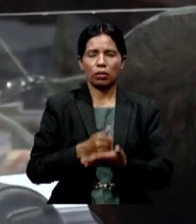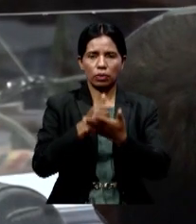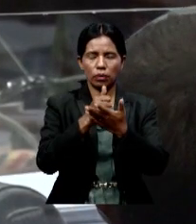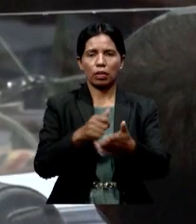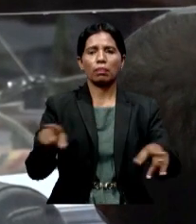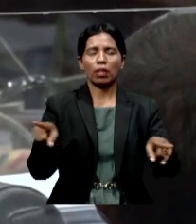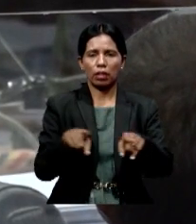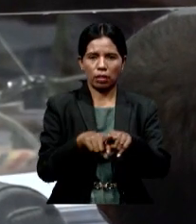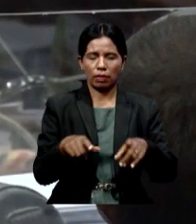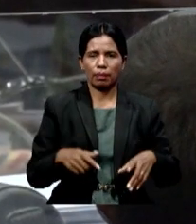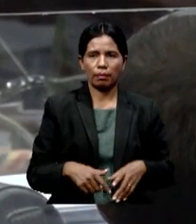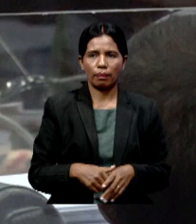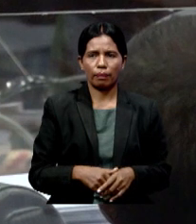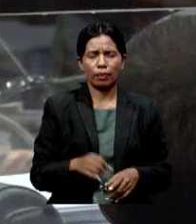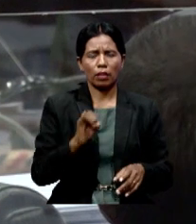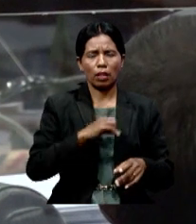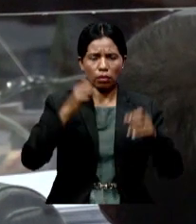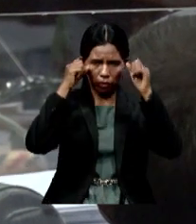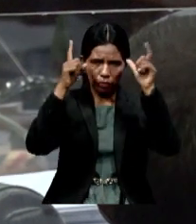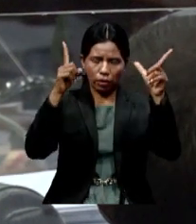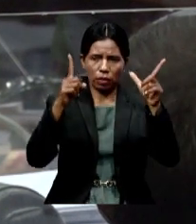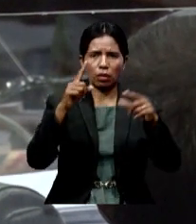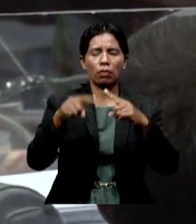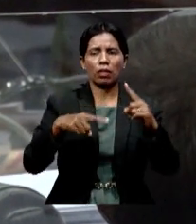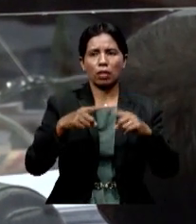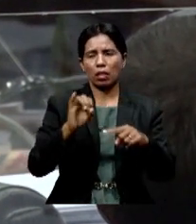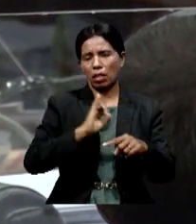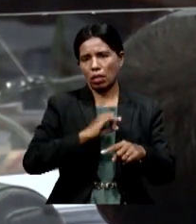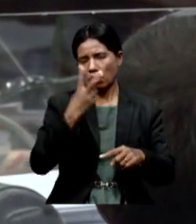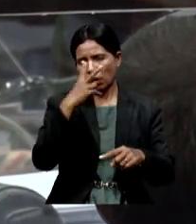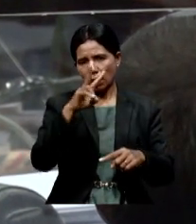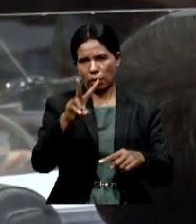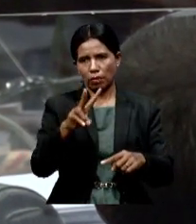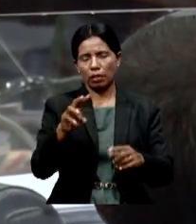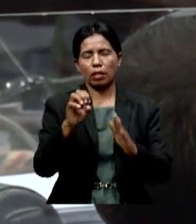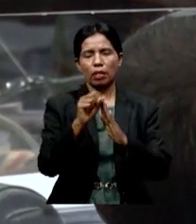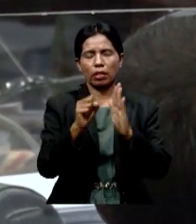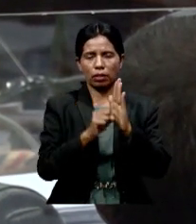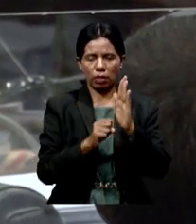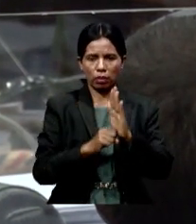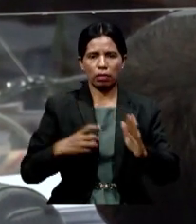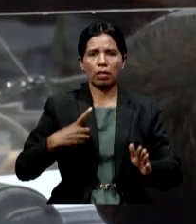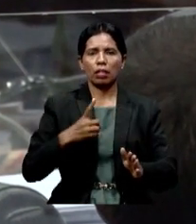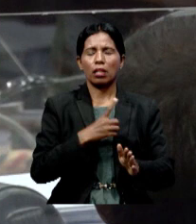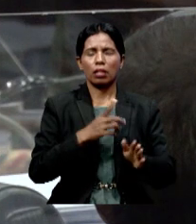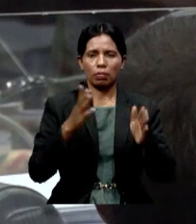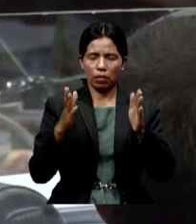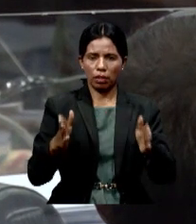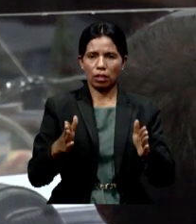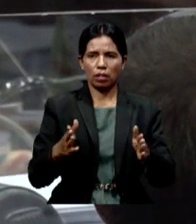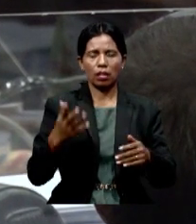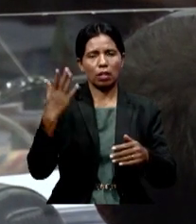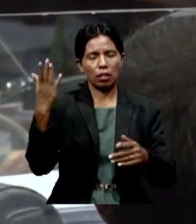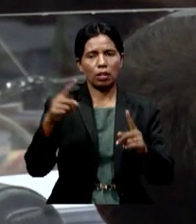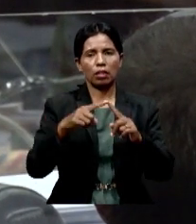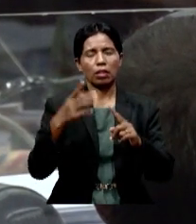makanesan. Hau hak fodak ba hira kwando haware estatuto deputado inian ne. Ene ba